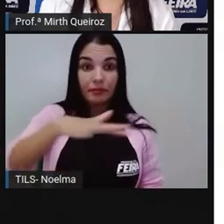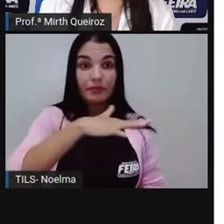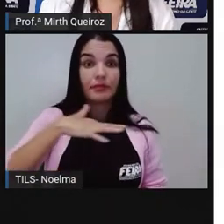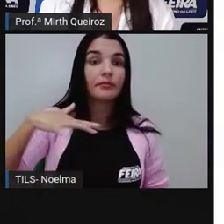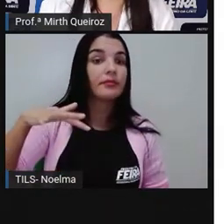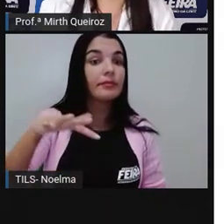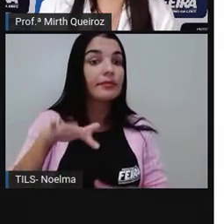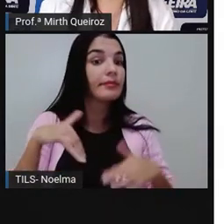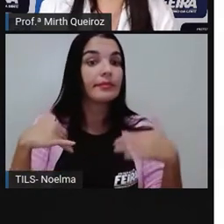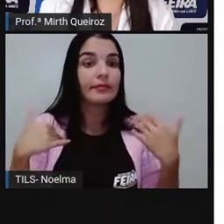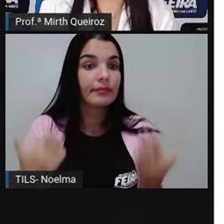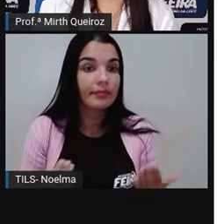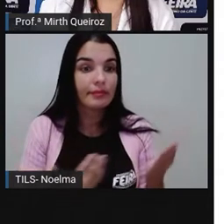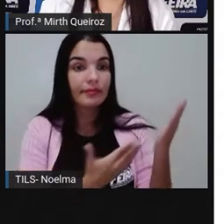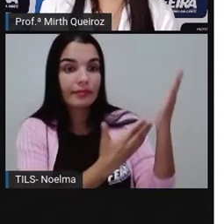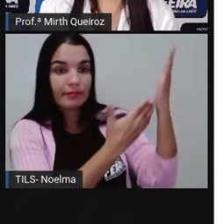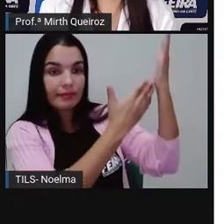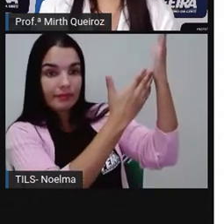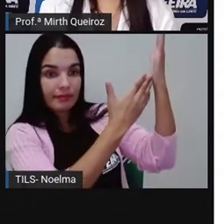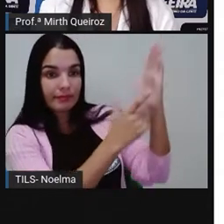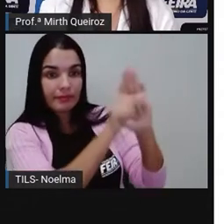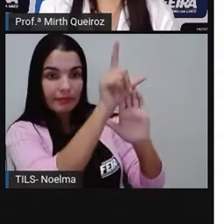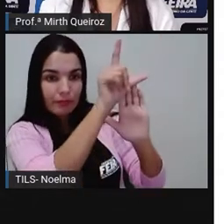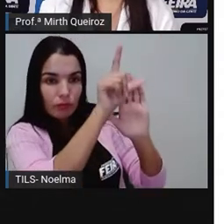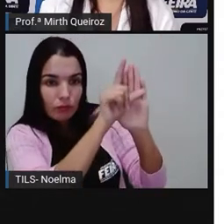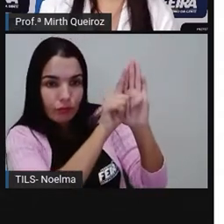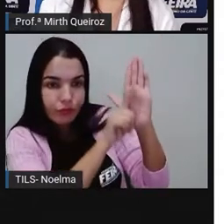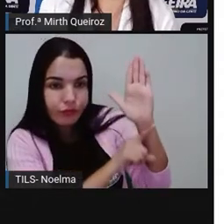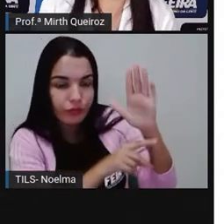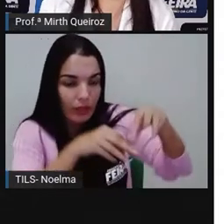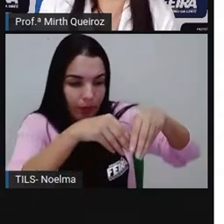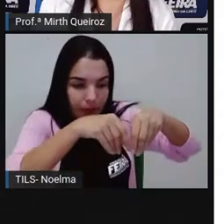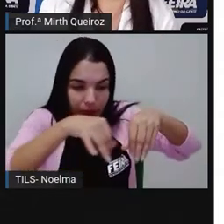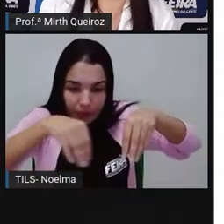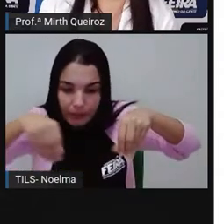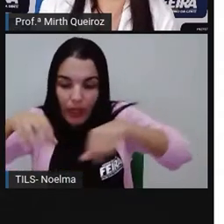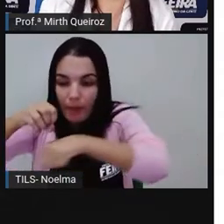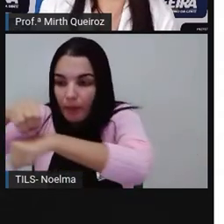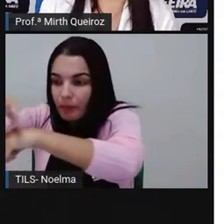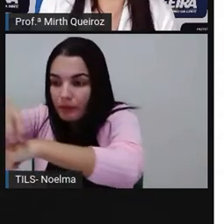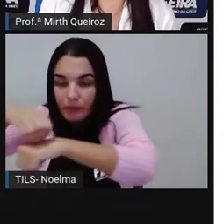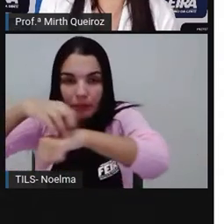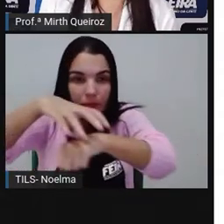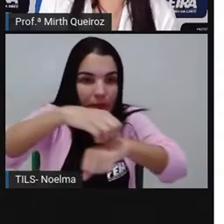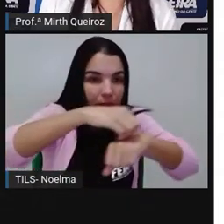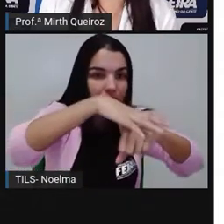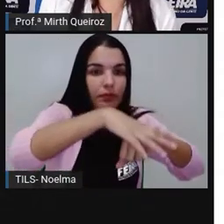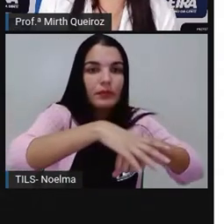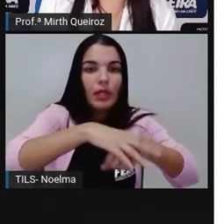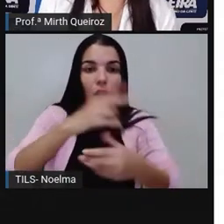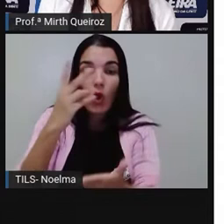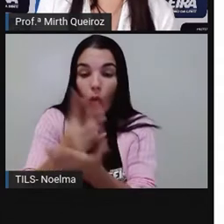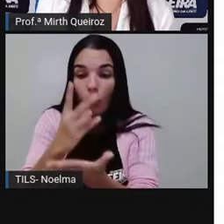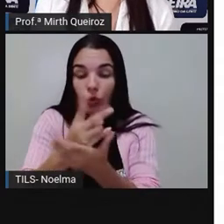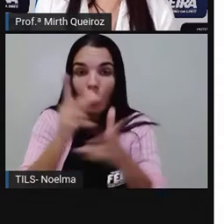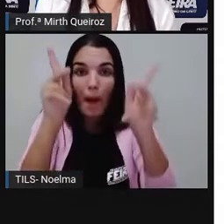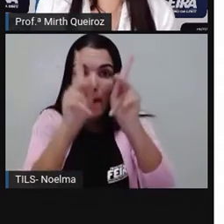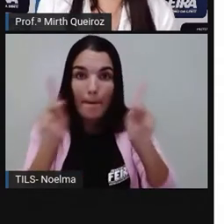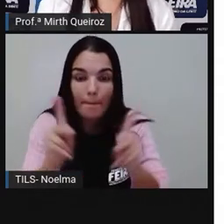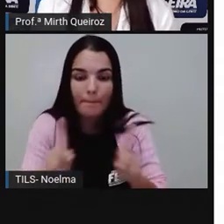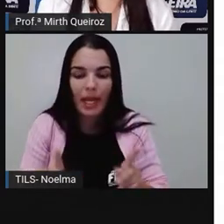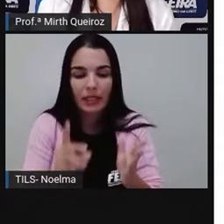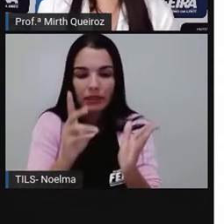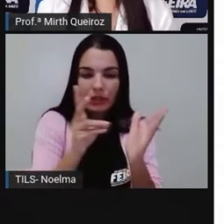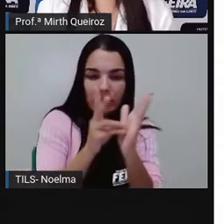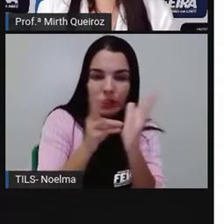Distribuir cesmaria, que seriam as terras para quem solicitasse, né? Conservar a paz entre os índios, para